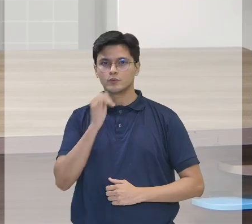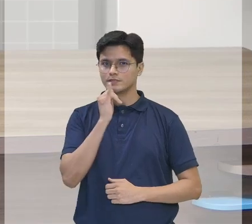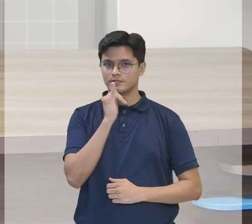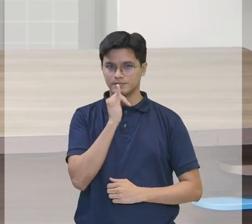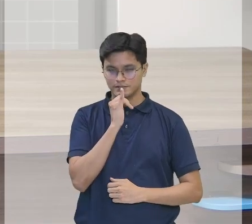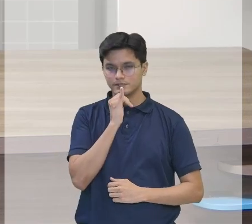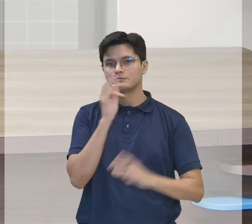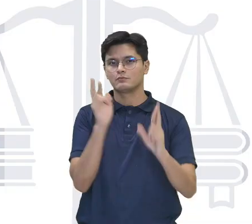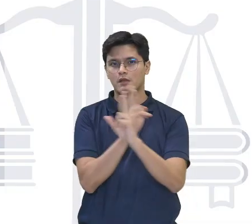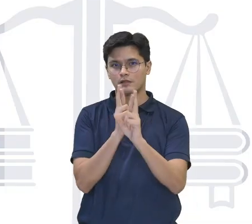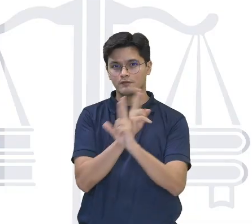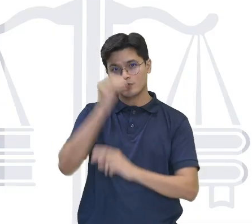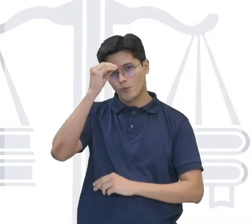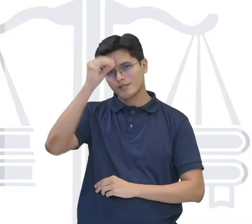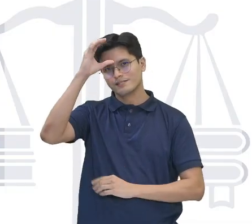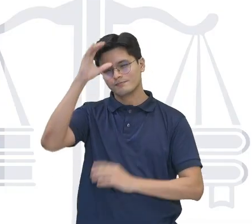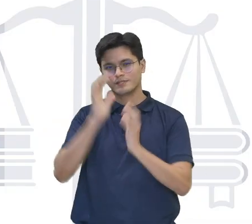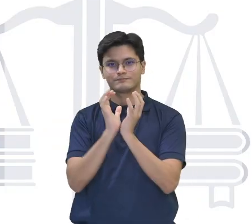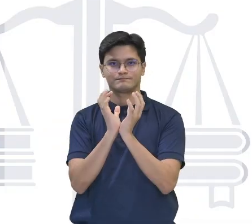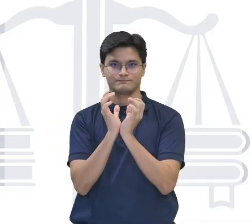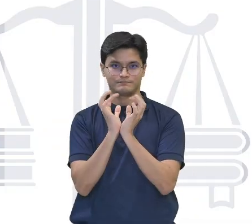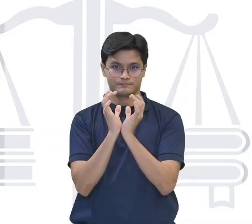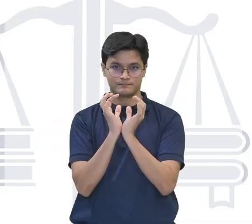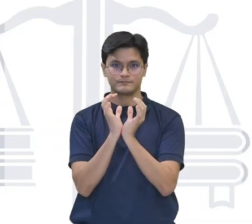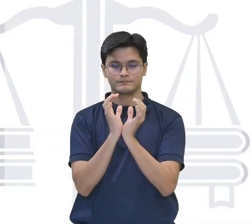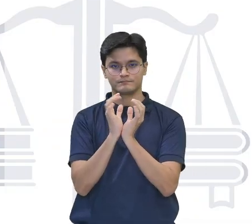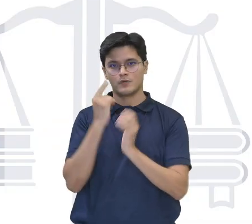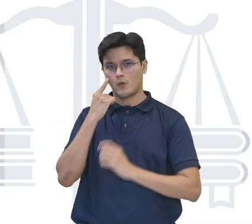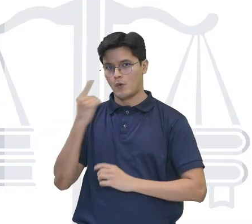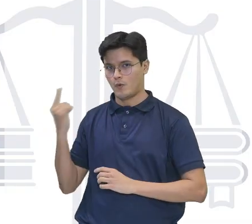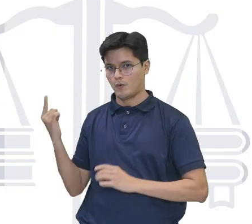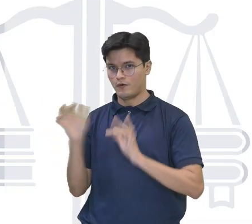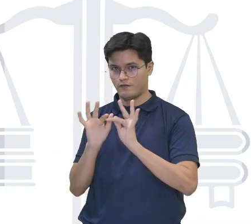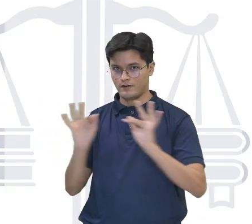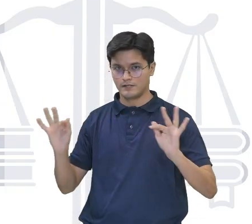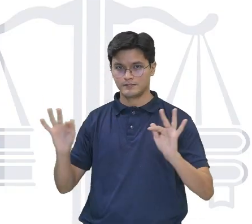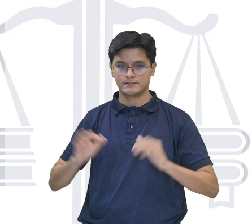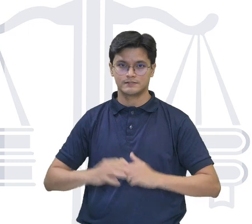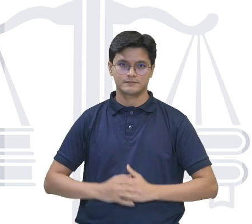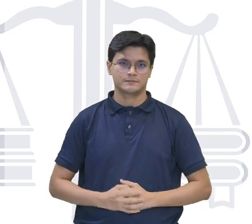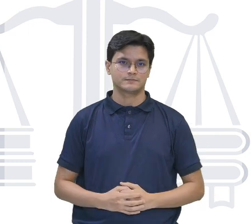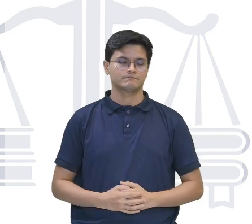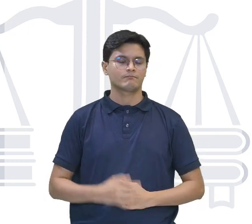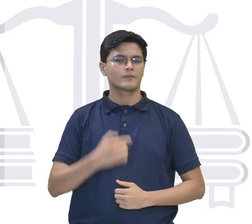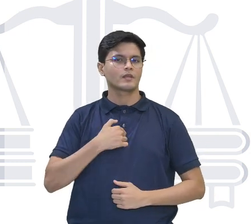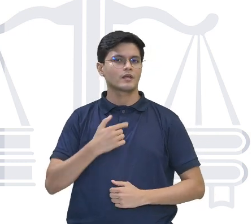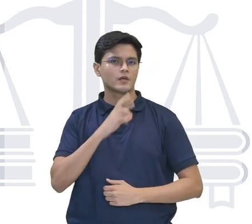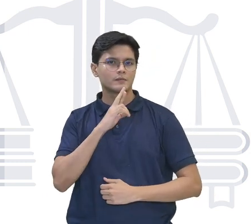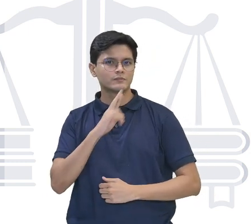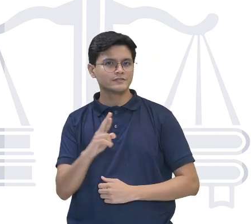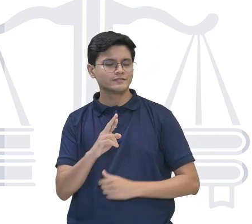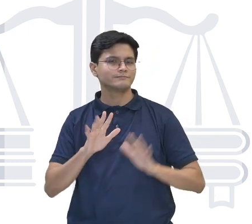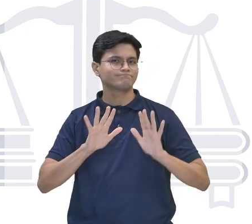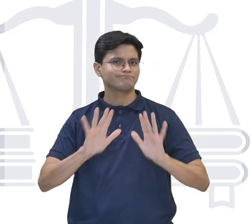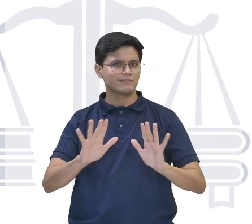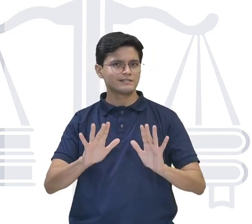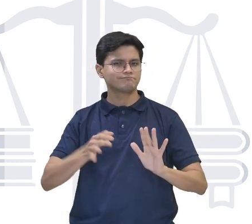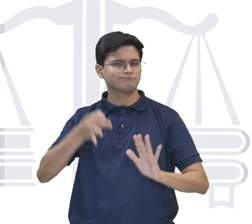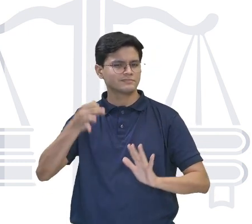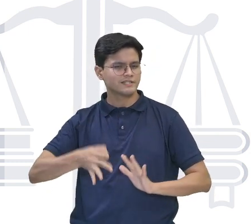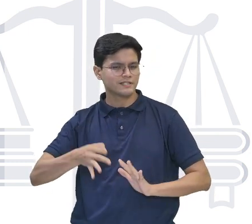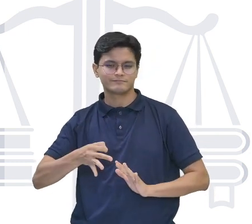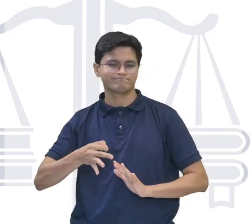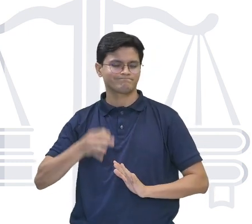conhecimento metacognitivo. Vamos ver aí nessa frase, olha só. Eu respondi, mas não sei se está certo.